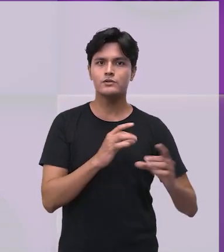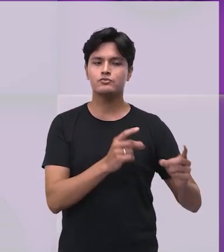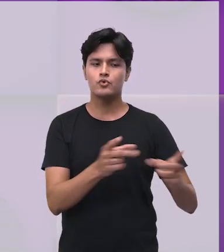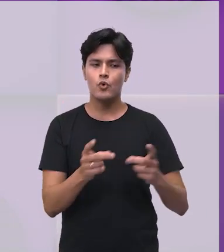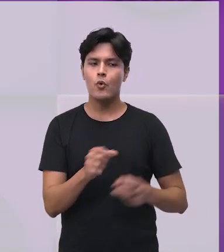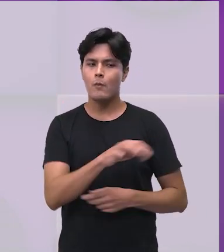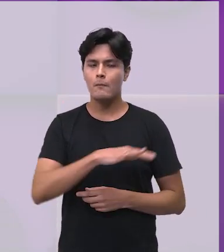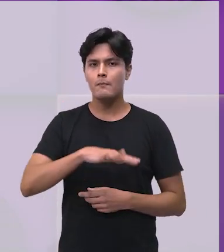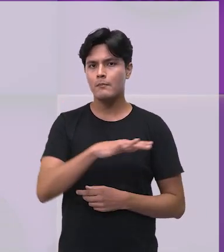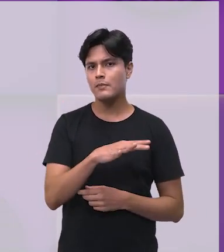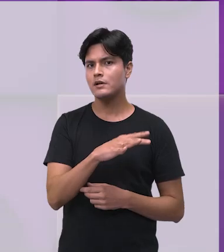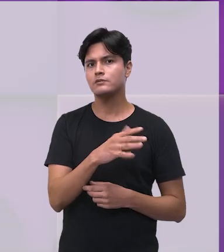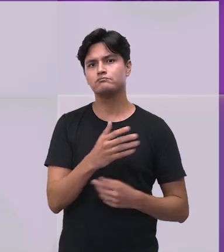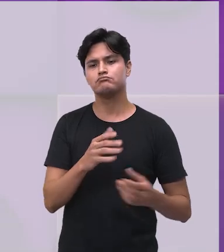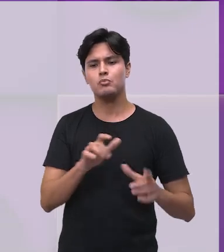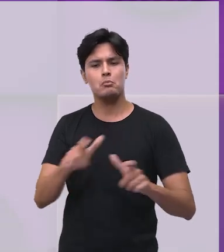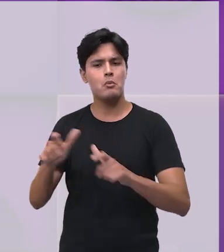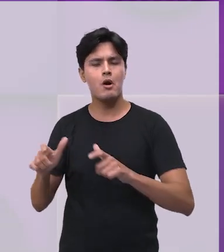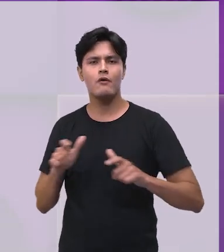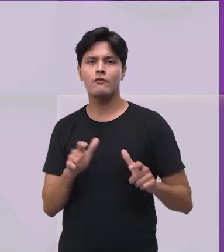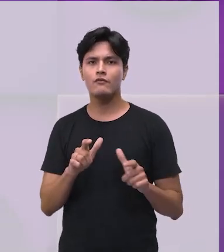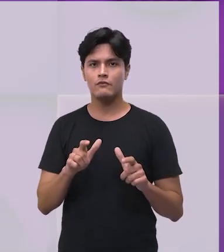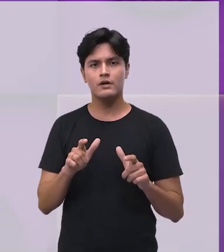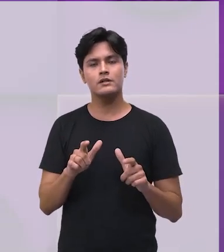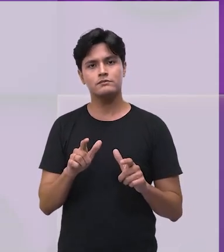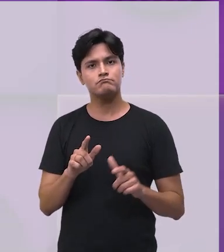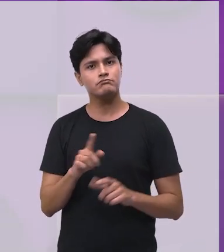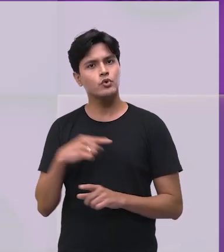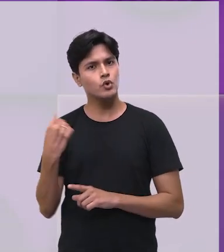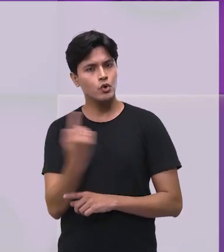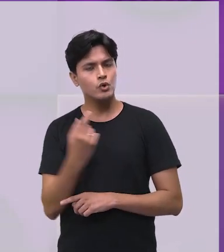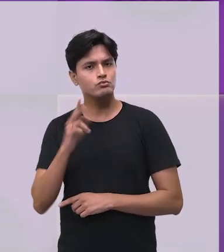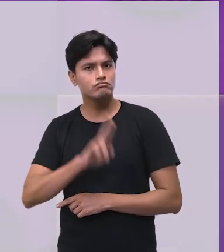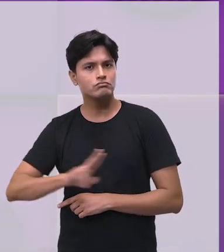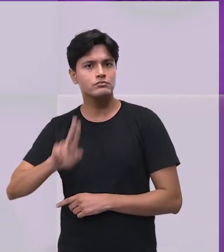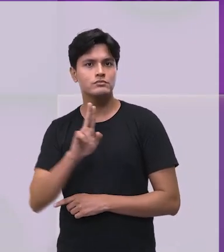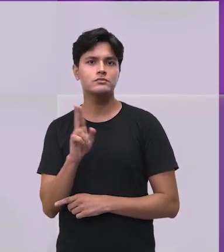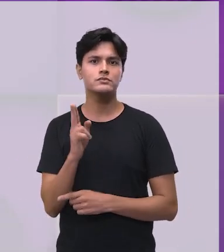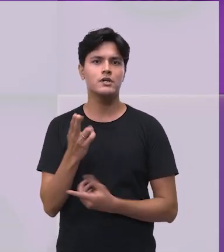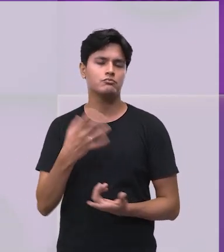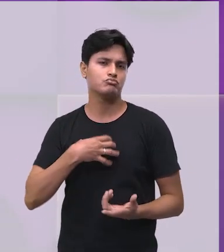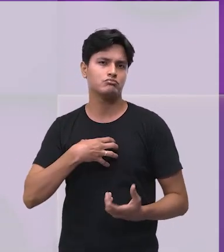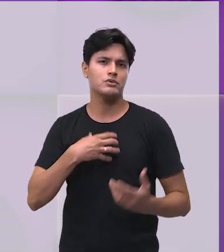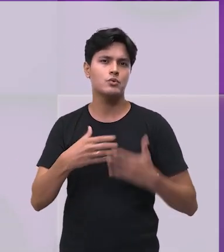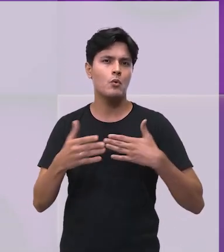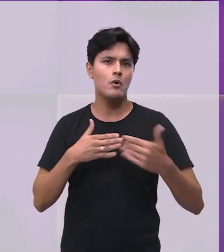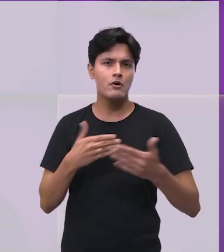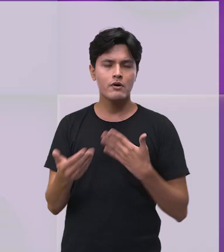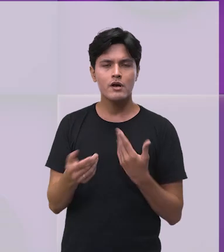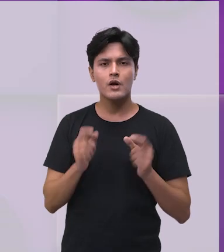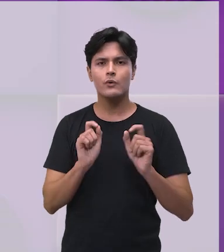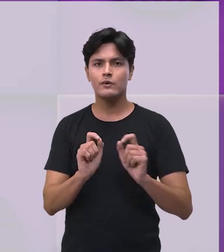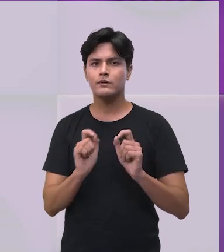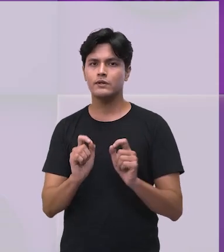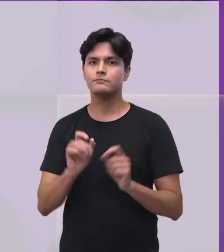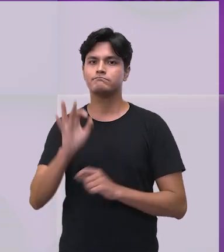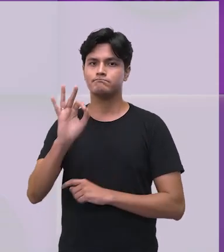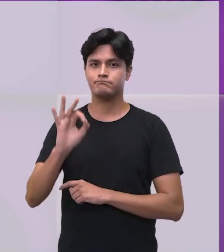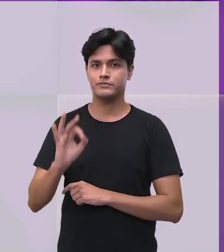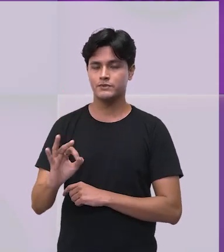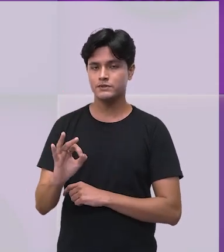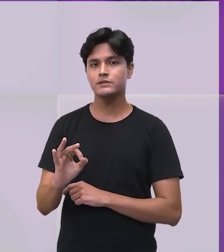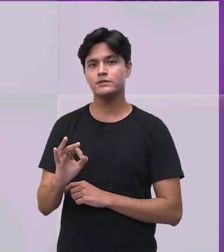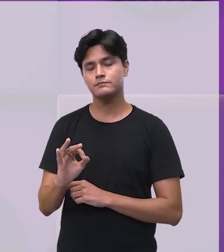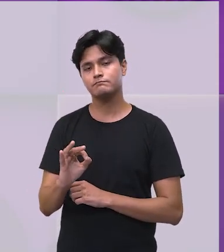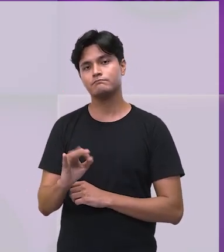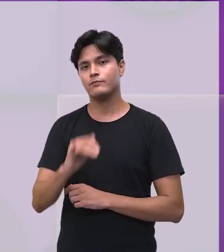você vá, você sempre estará fazendo uso de alguma forma desse recurso que é a porcentagem. Quando você vai